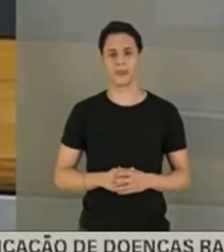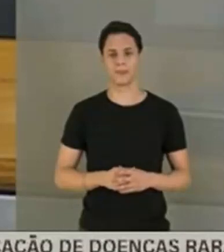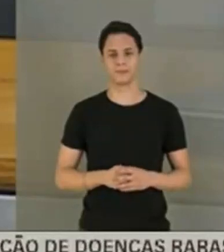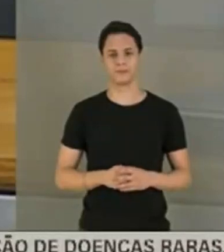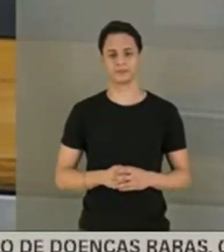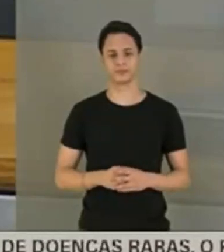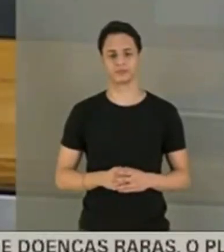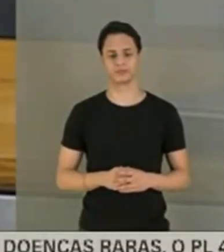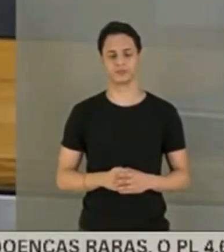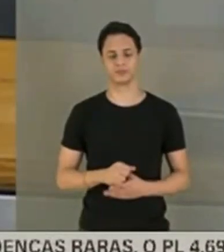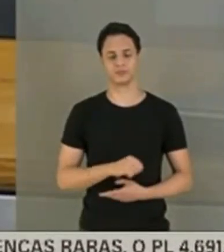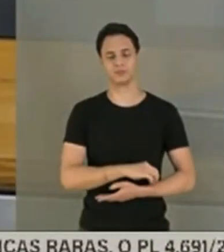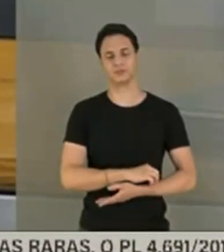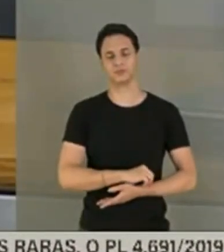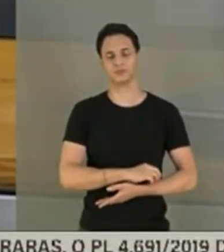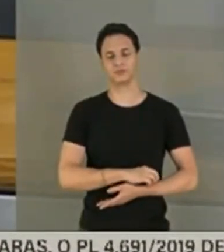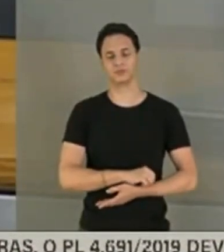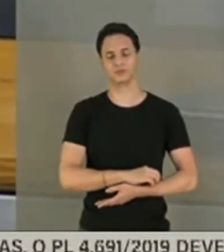que